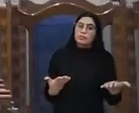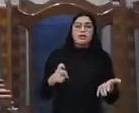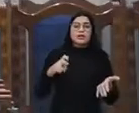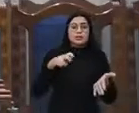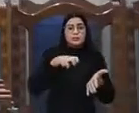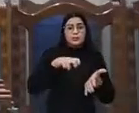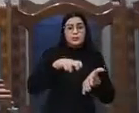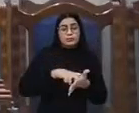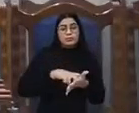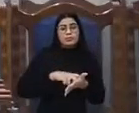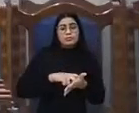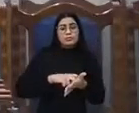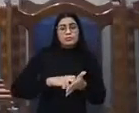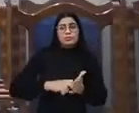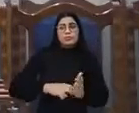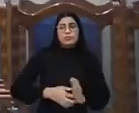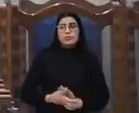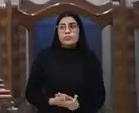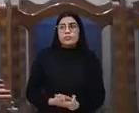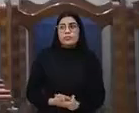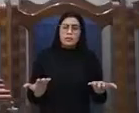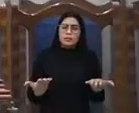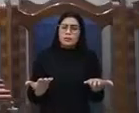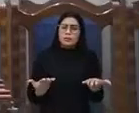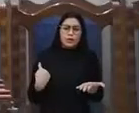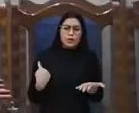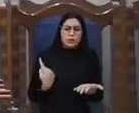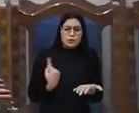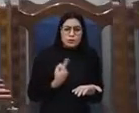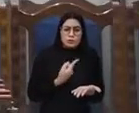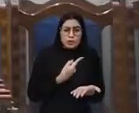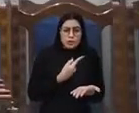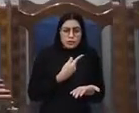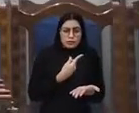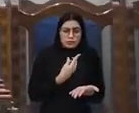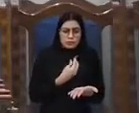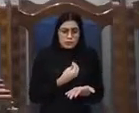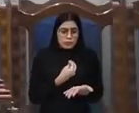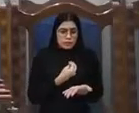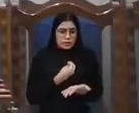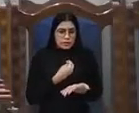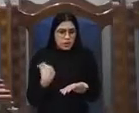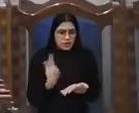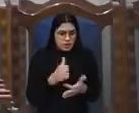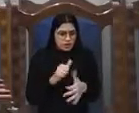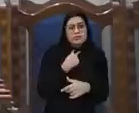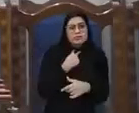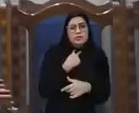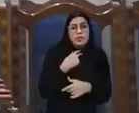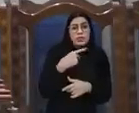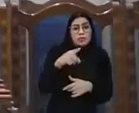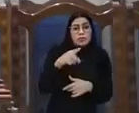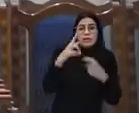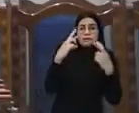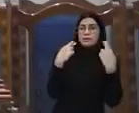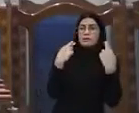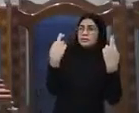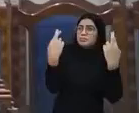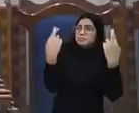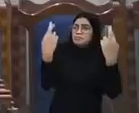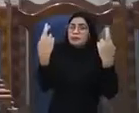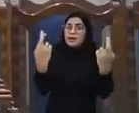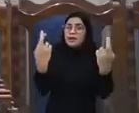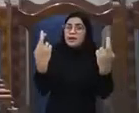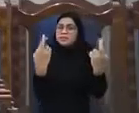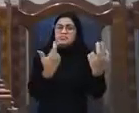com destino. E o homem não pode mudar esse destino. O homem não pode pensar em ter esperança, porque sua